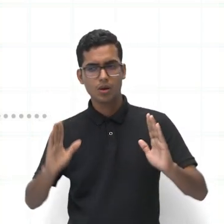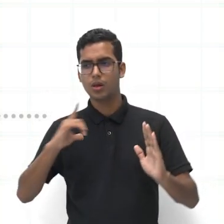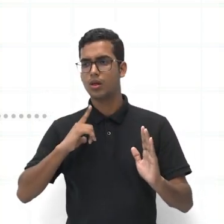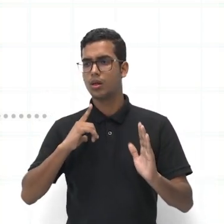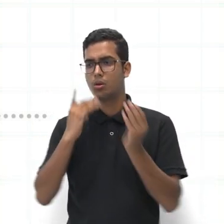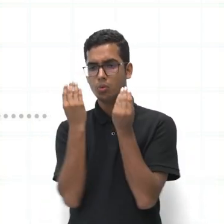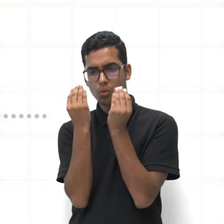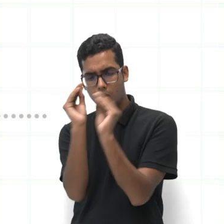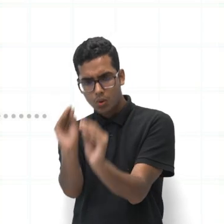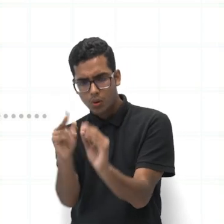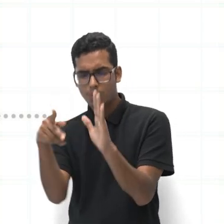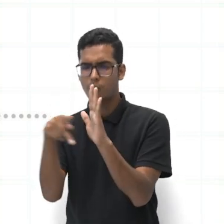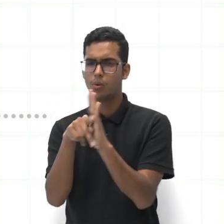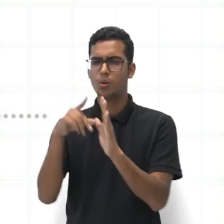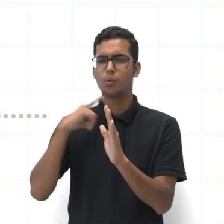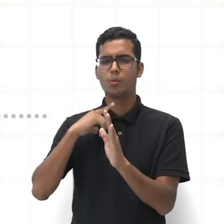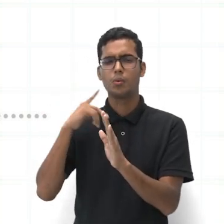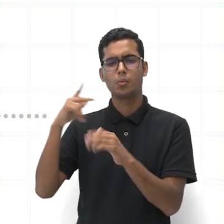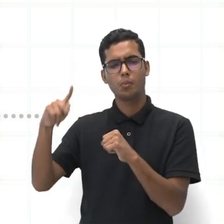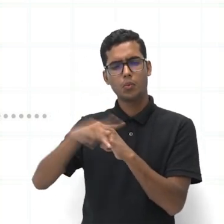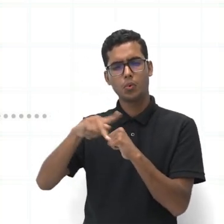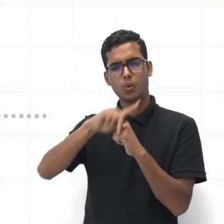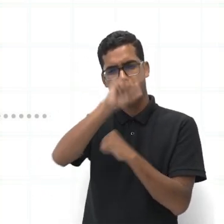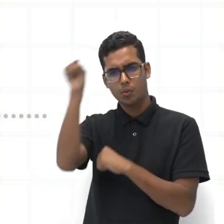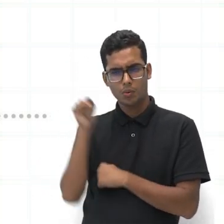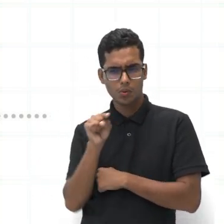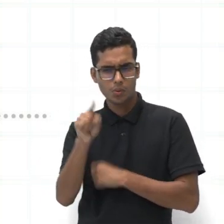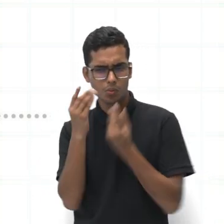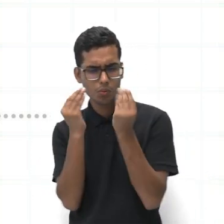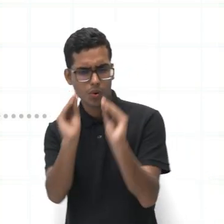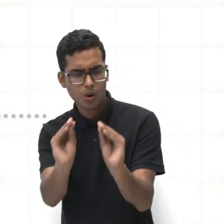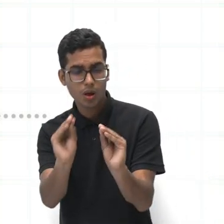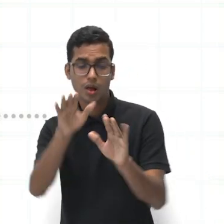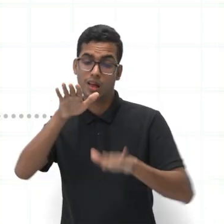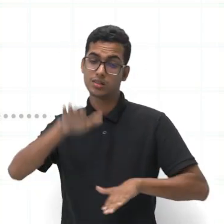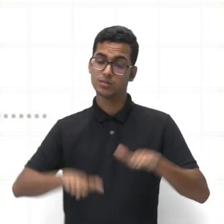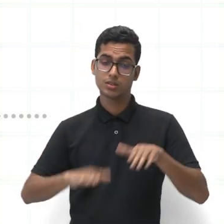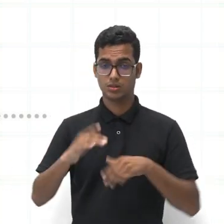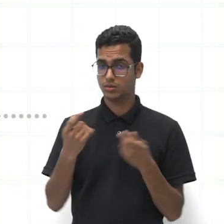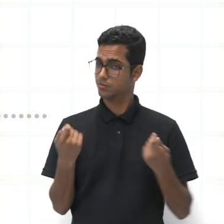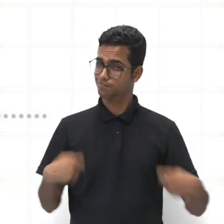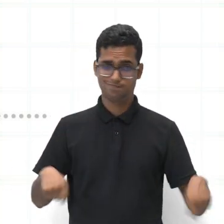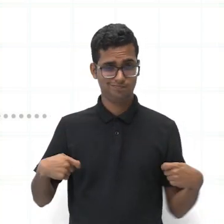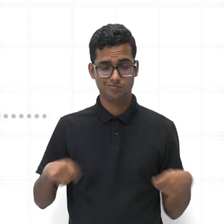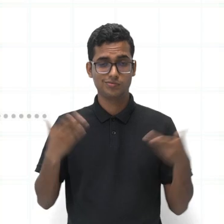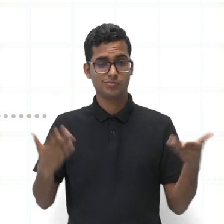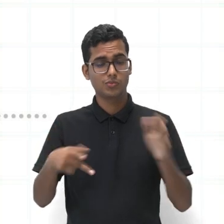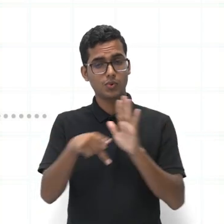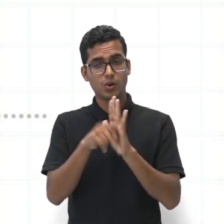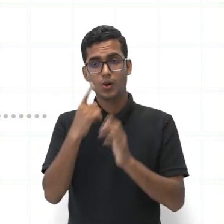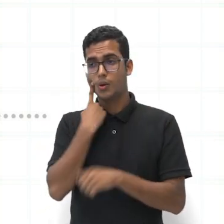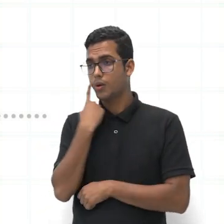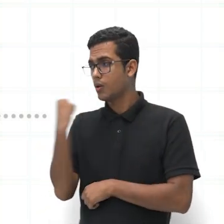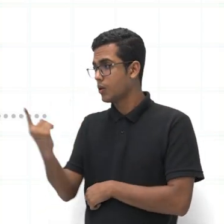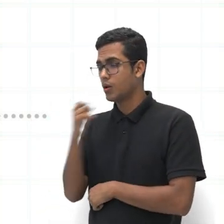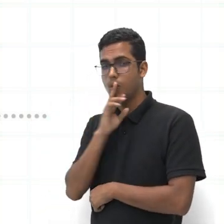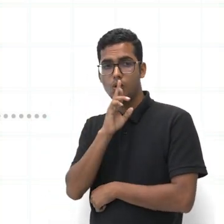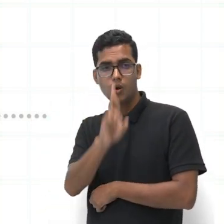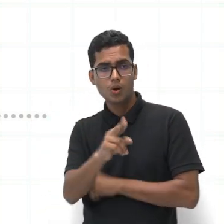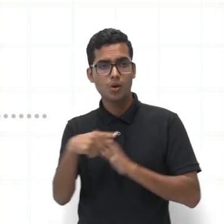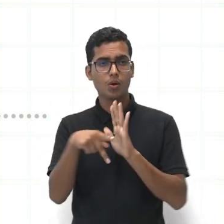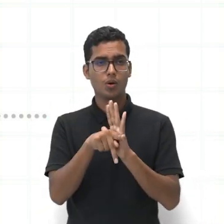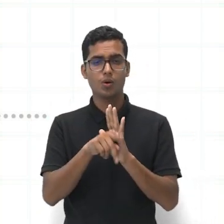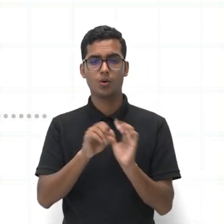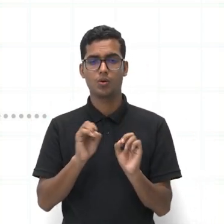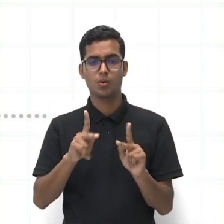um pronome interrogativo, tá certo? Então, eu vou responder como, eu não vou responder com you aqui